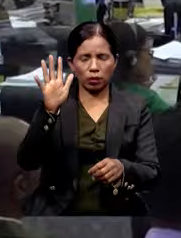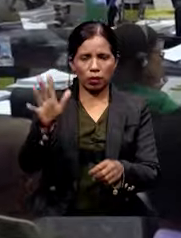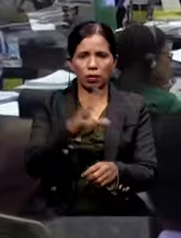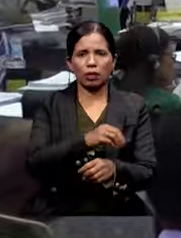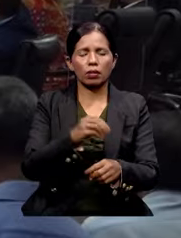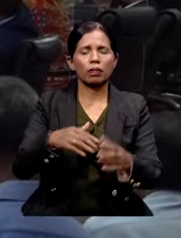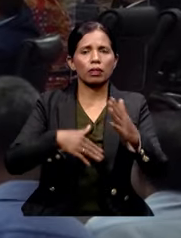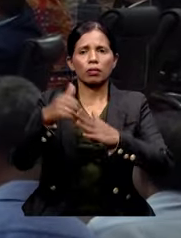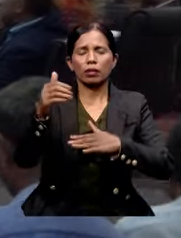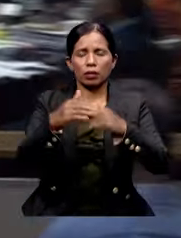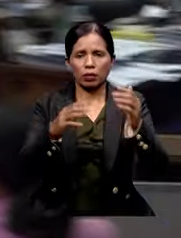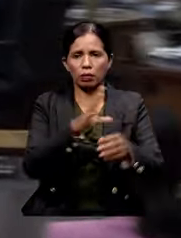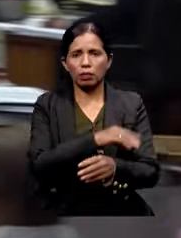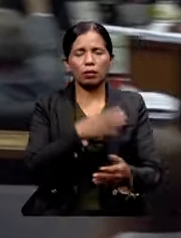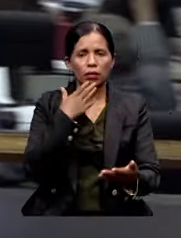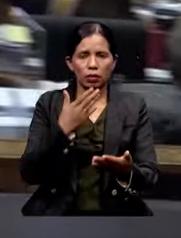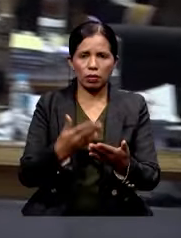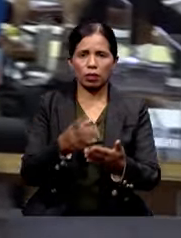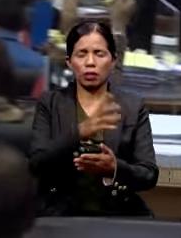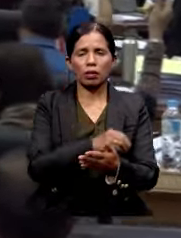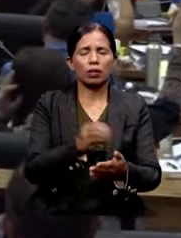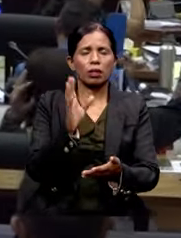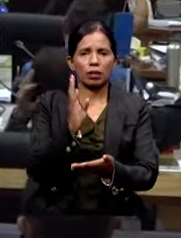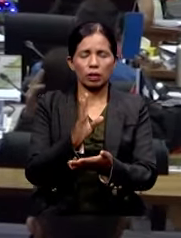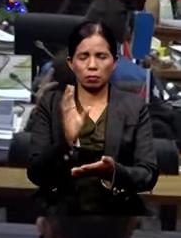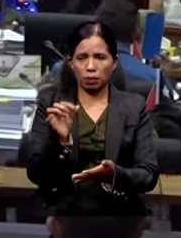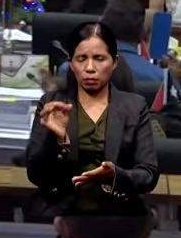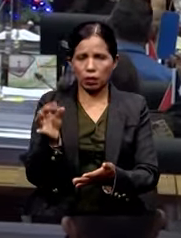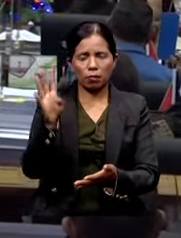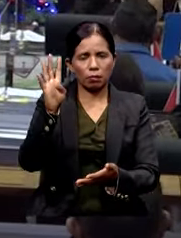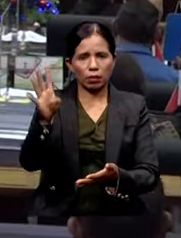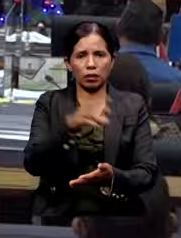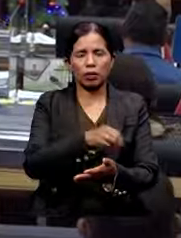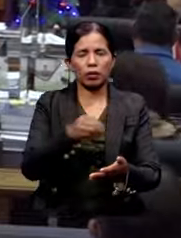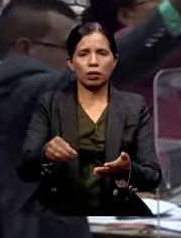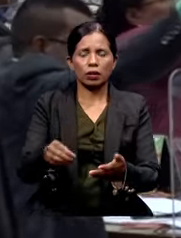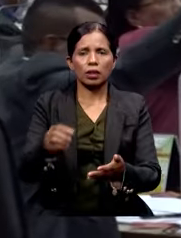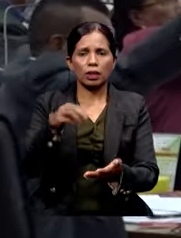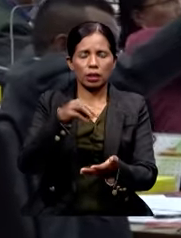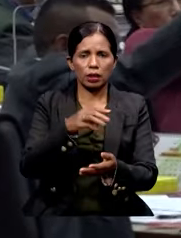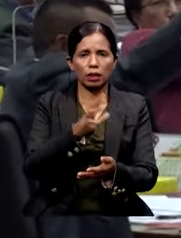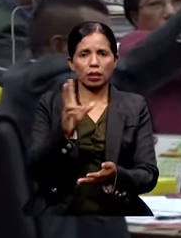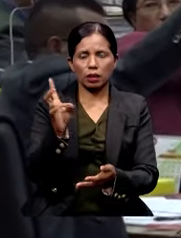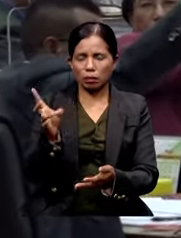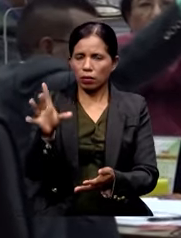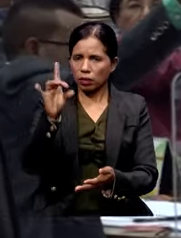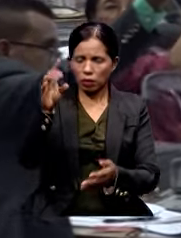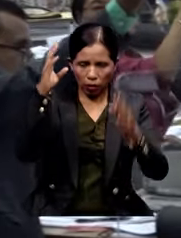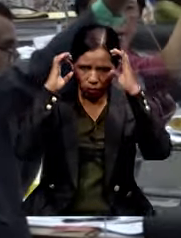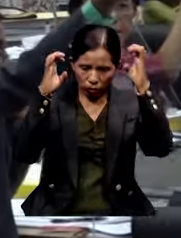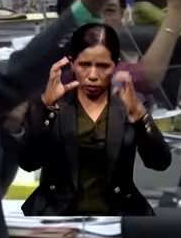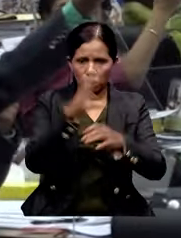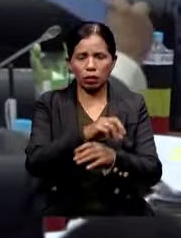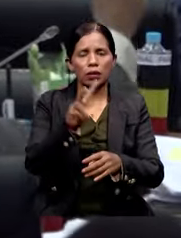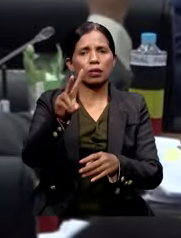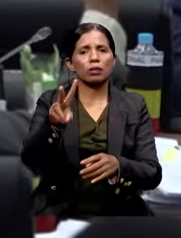no infraestruturas coletivas, Tocon Sia Nulu Resin Hat, ba saúde, Tocon Atos Ida Tolu Nulu Resin Hitu, ba educação, Tocon Atos Rua